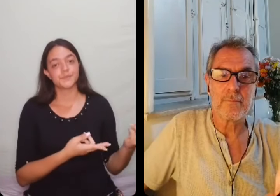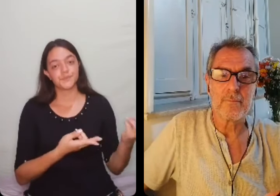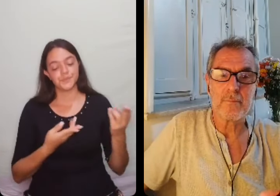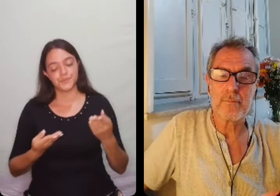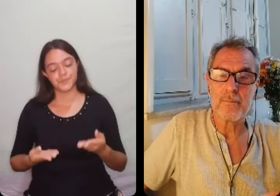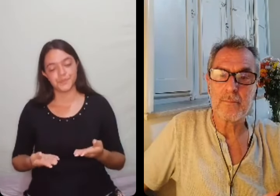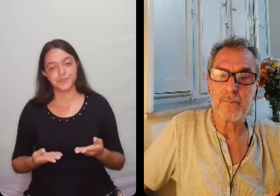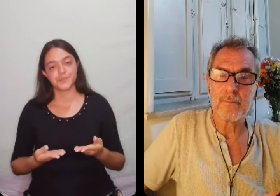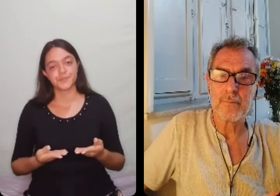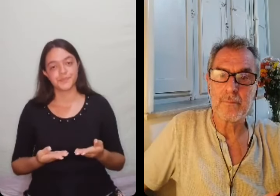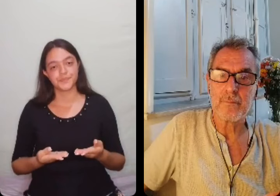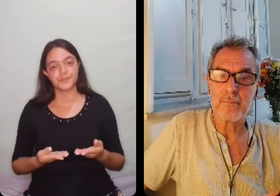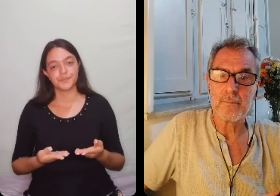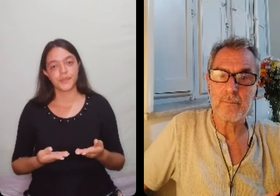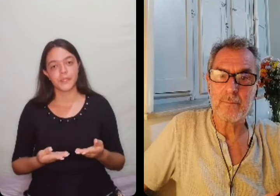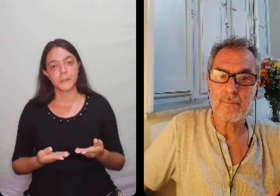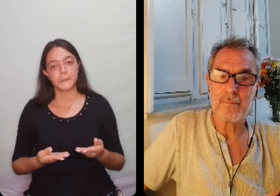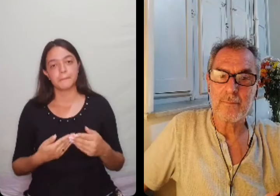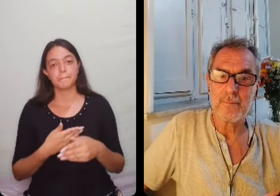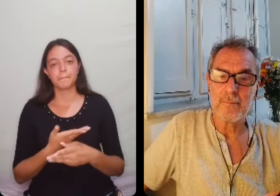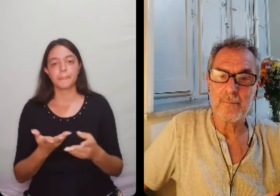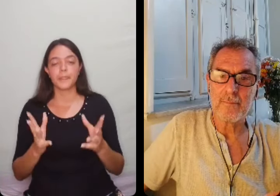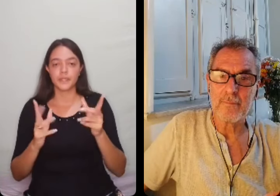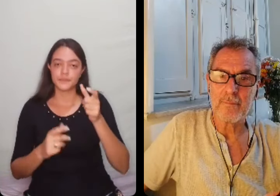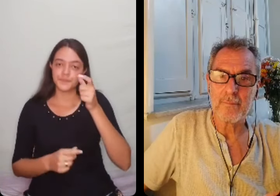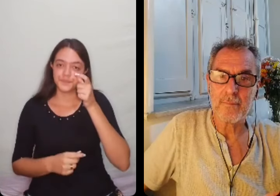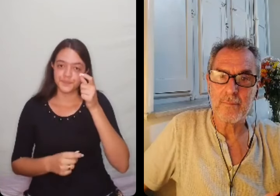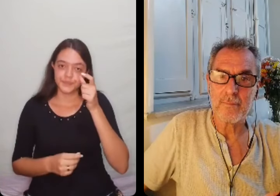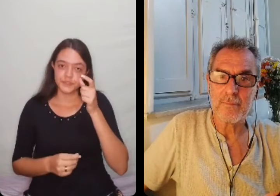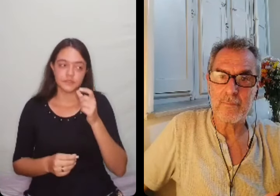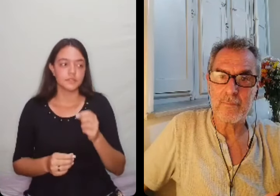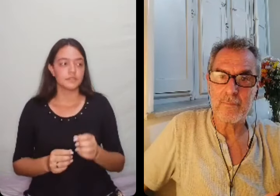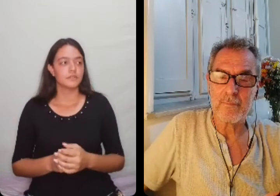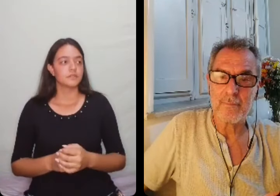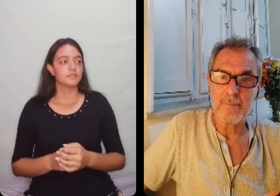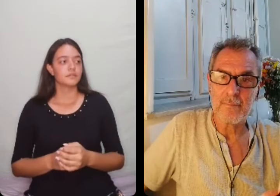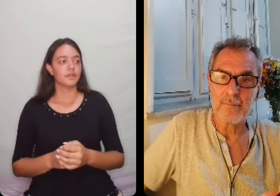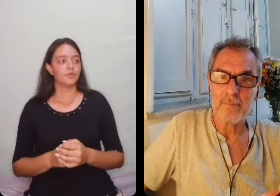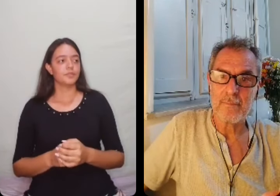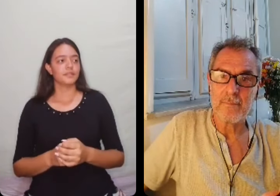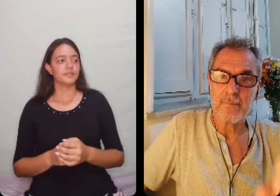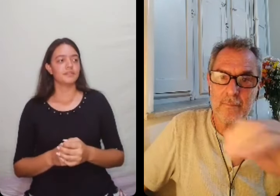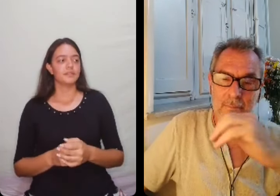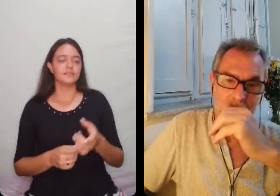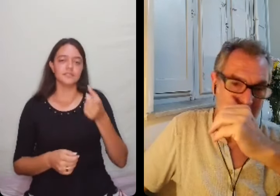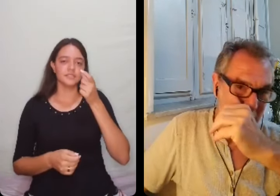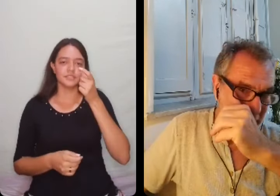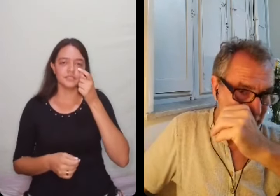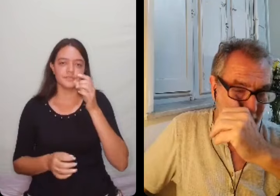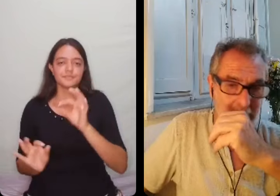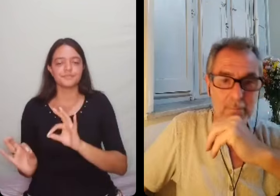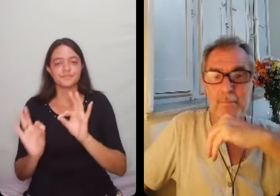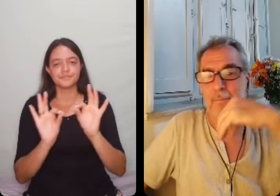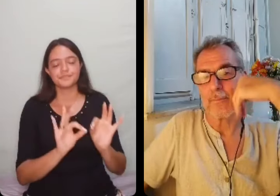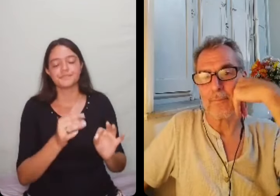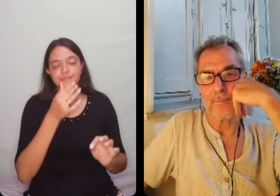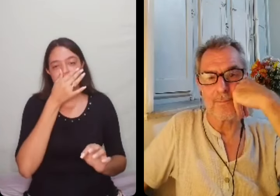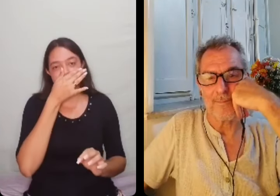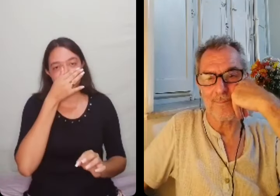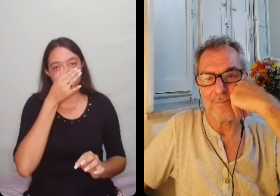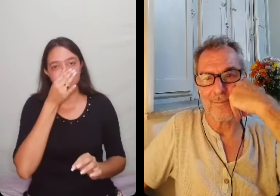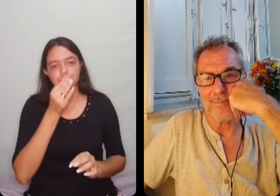para que o pessoal acompanhe. Se quiser complementar alguma coisa que eu não tenha perguntado, eu acho que eu tentei passear por todas as